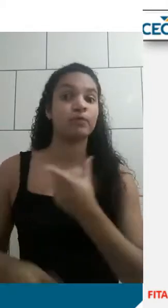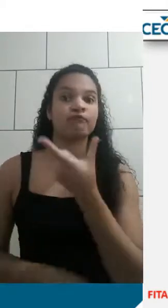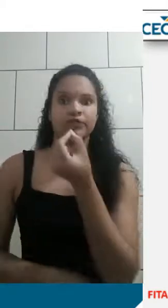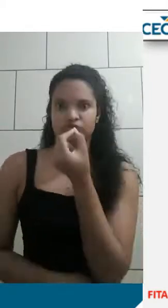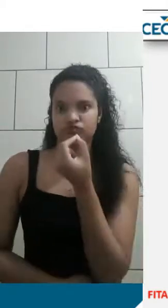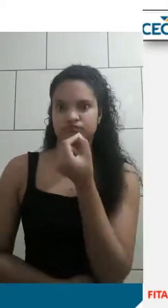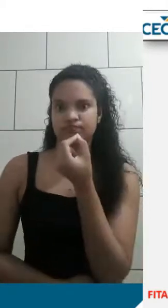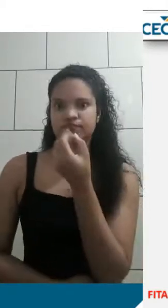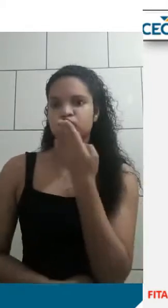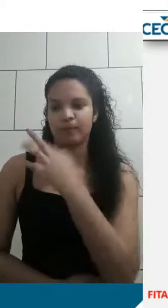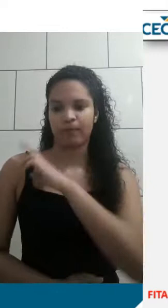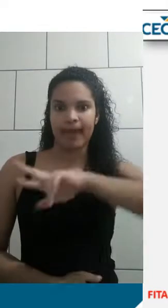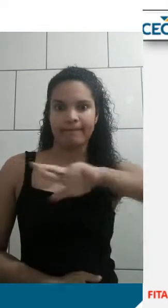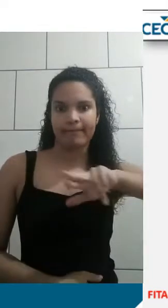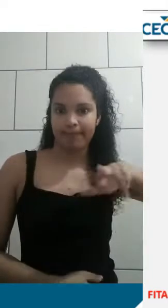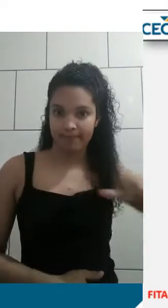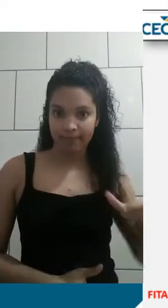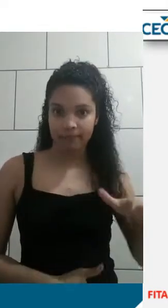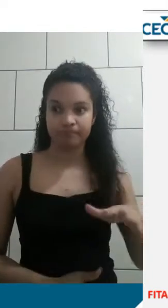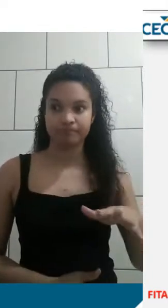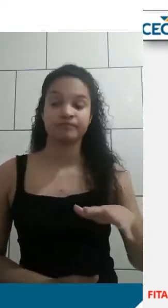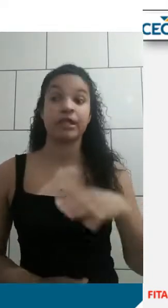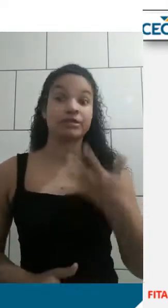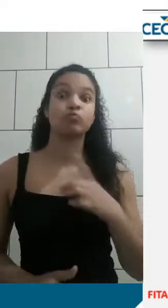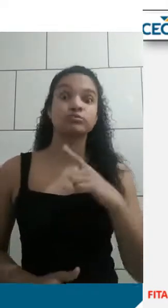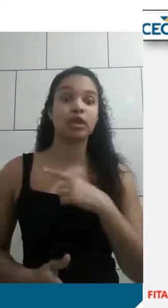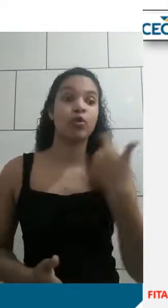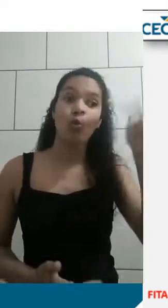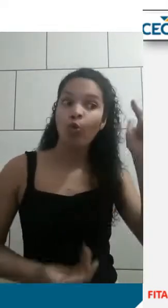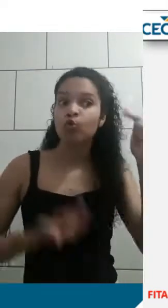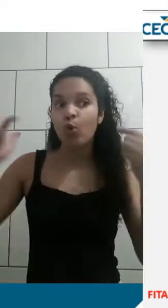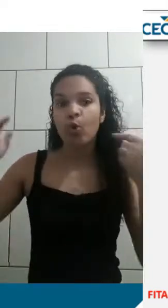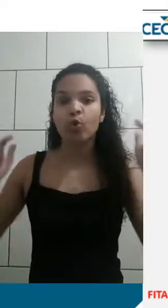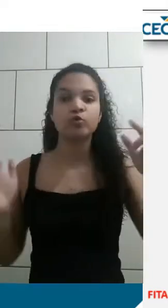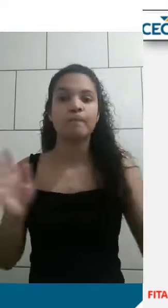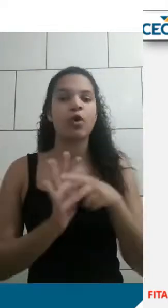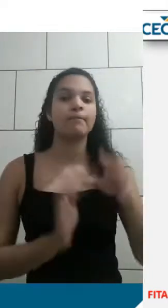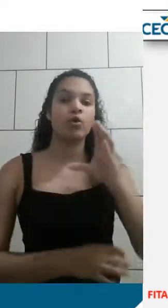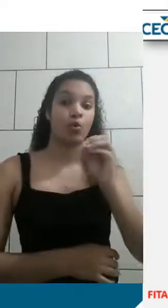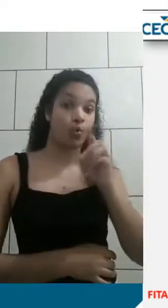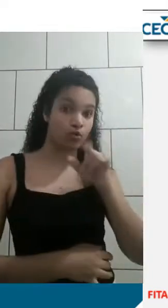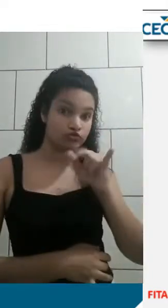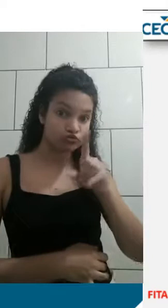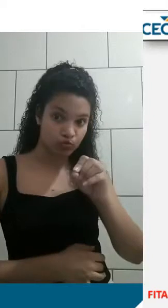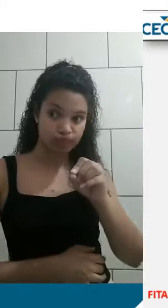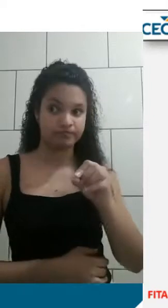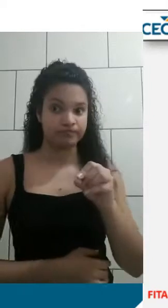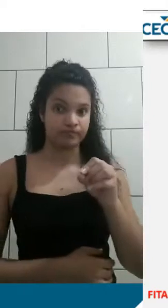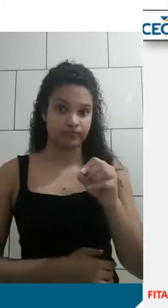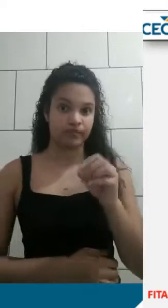proteínas, o que significa que existe uma outra organização do código genético, com mais de uma base